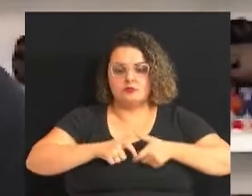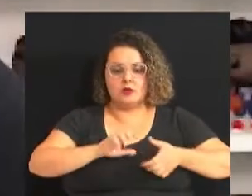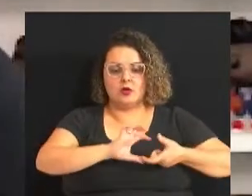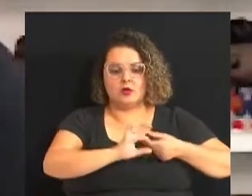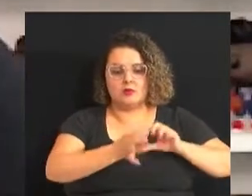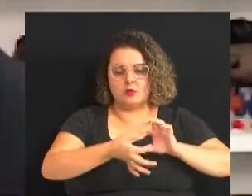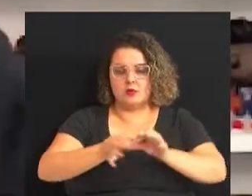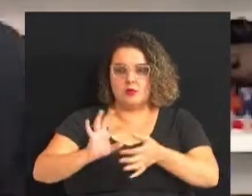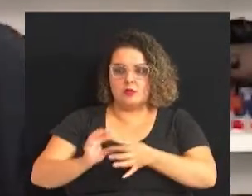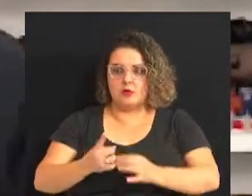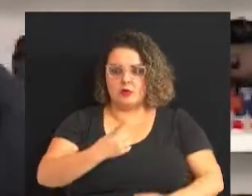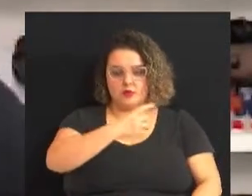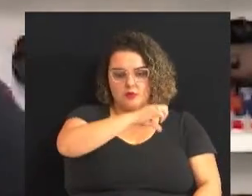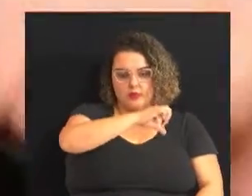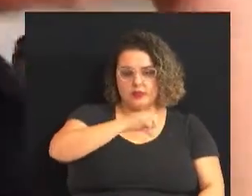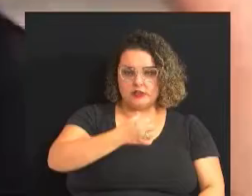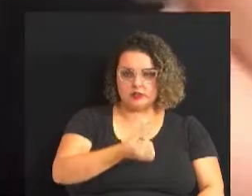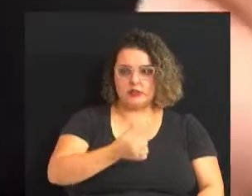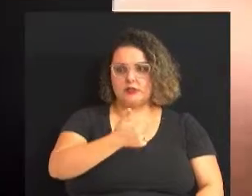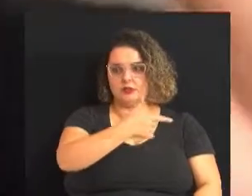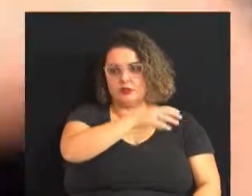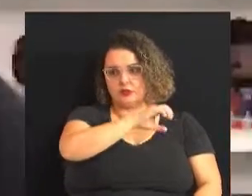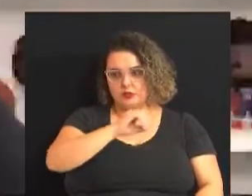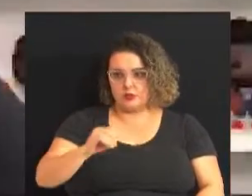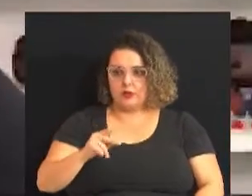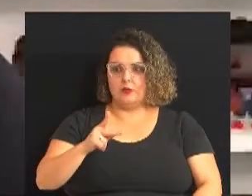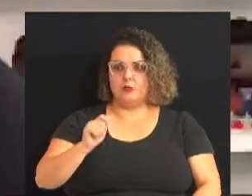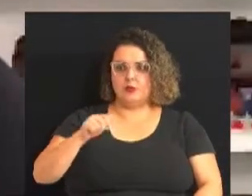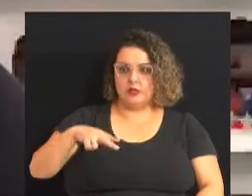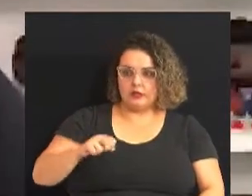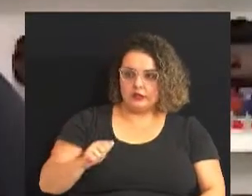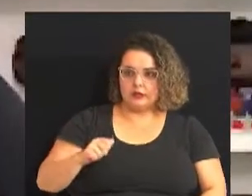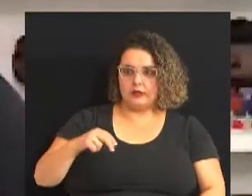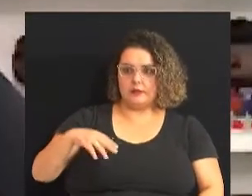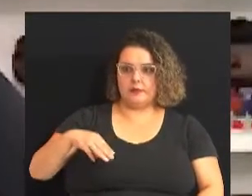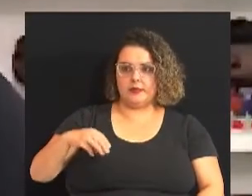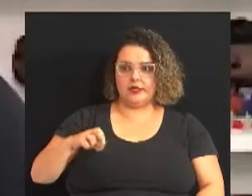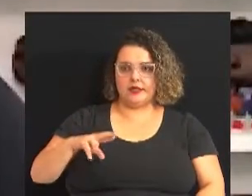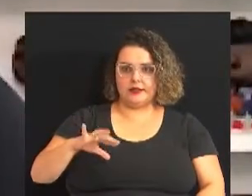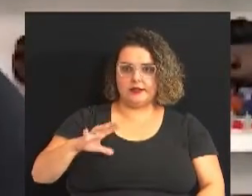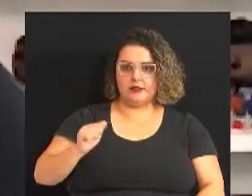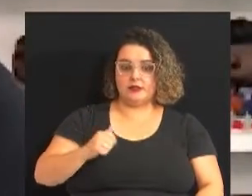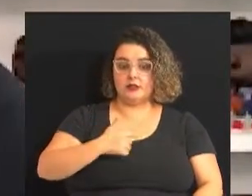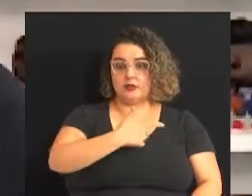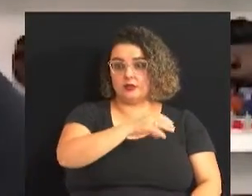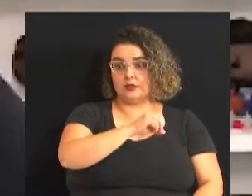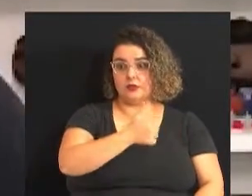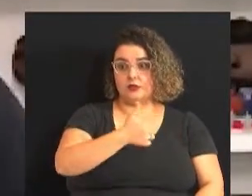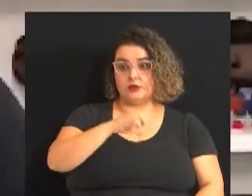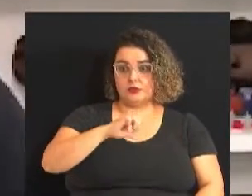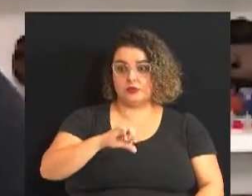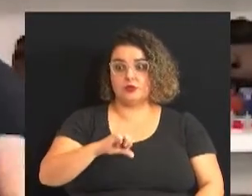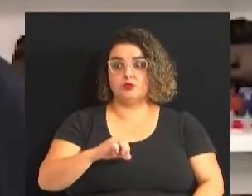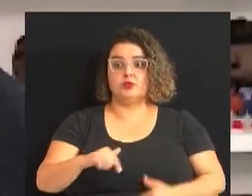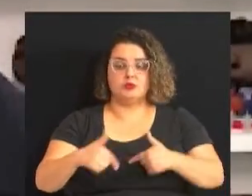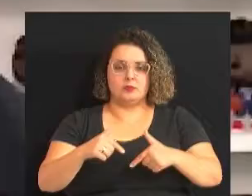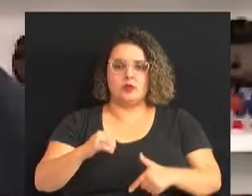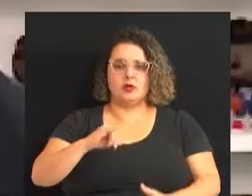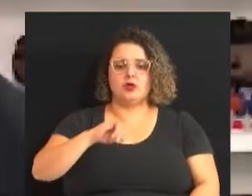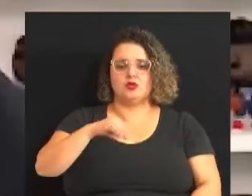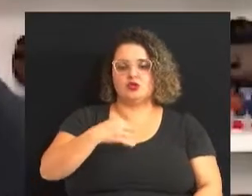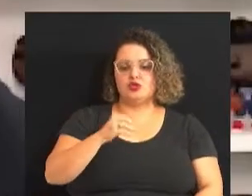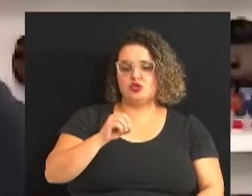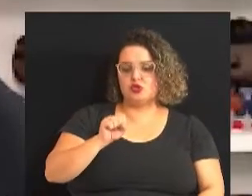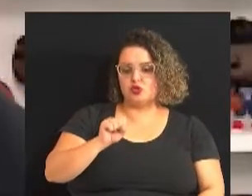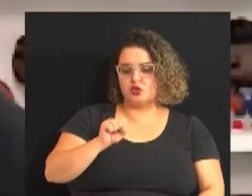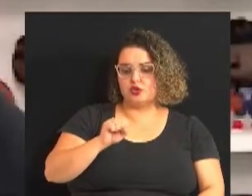96 e 2000, foi campeão pan-americano recente em 2019, né, o início de um trabalho do José Neto. A gente precisa olhar com mais carinho